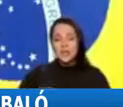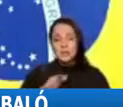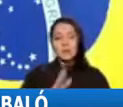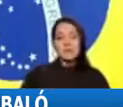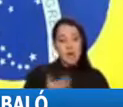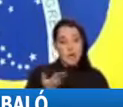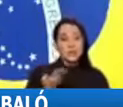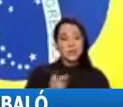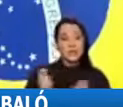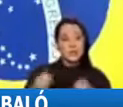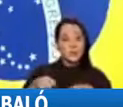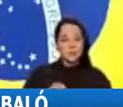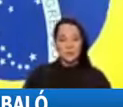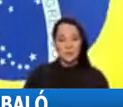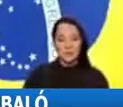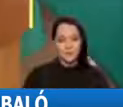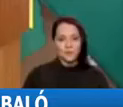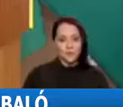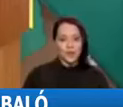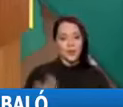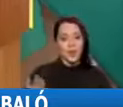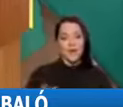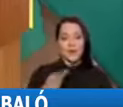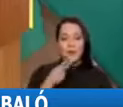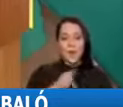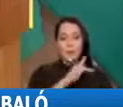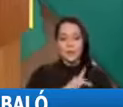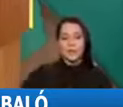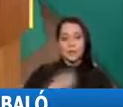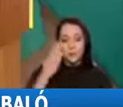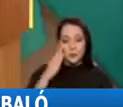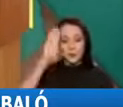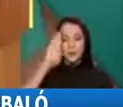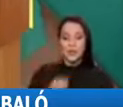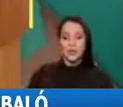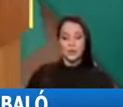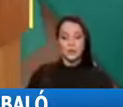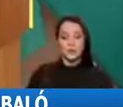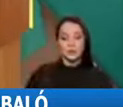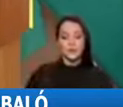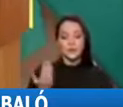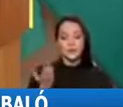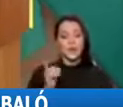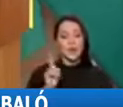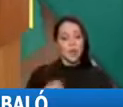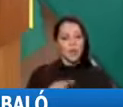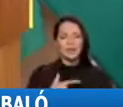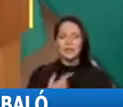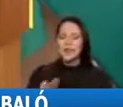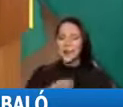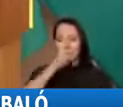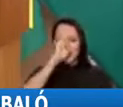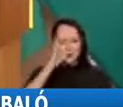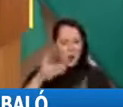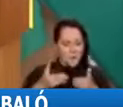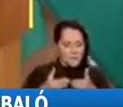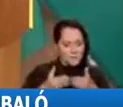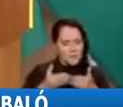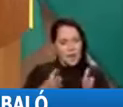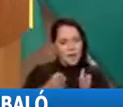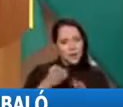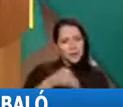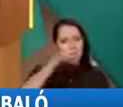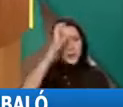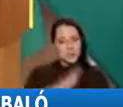como bendisse ao senhor presidente Jair bolsonaro será porta que a porta de entrada do